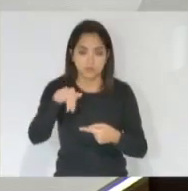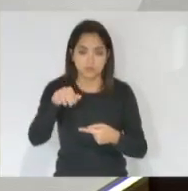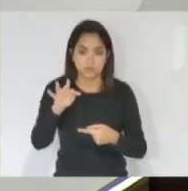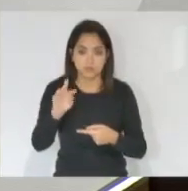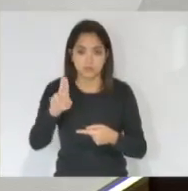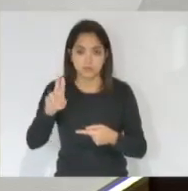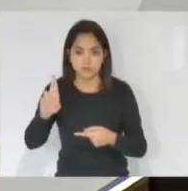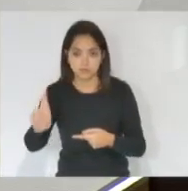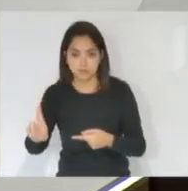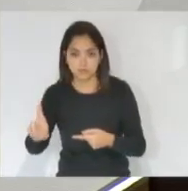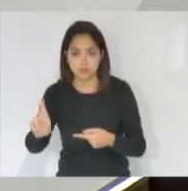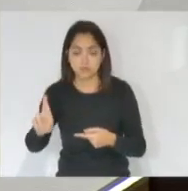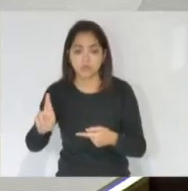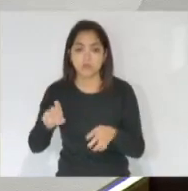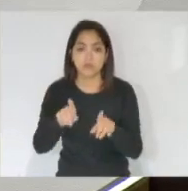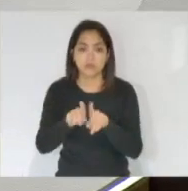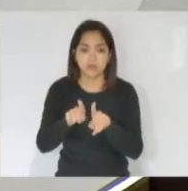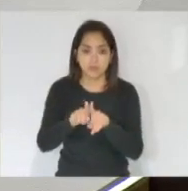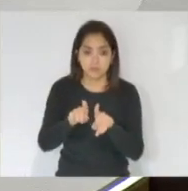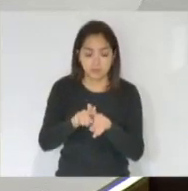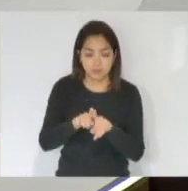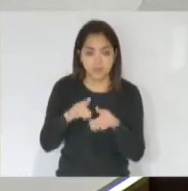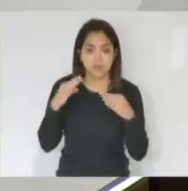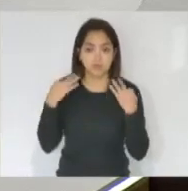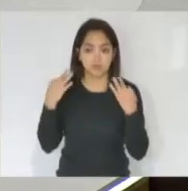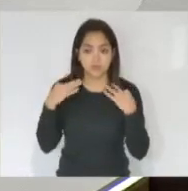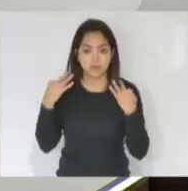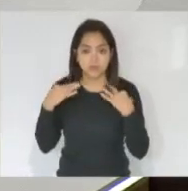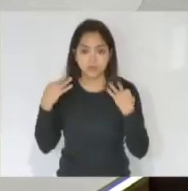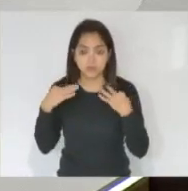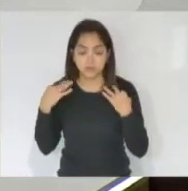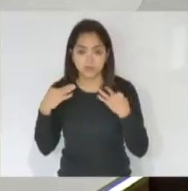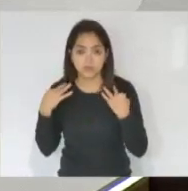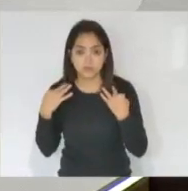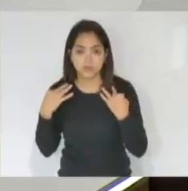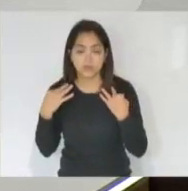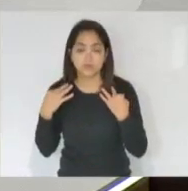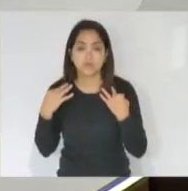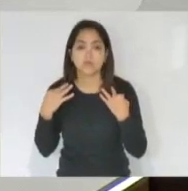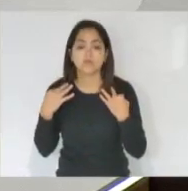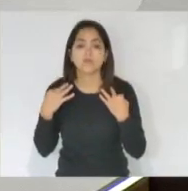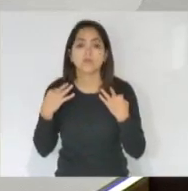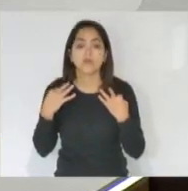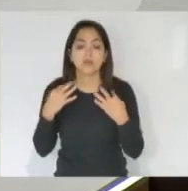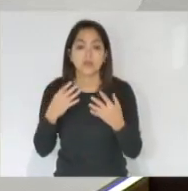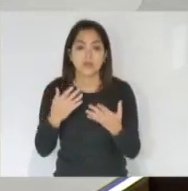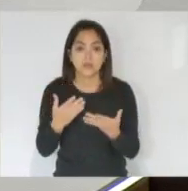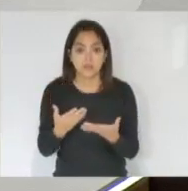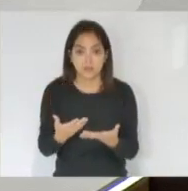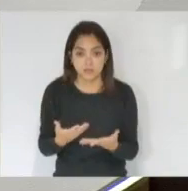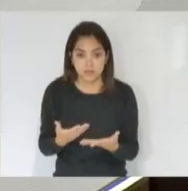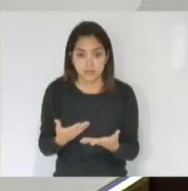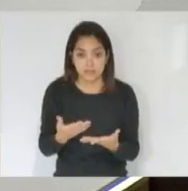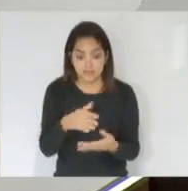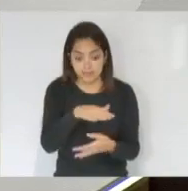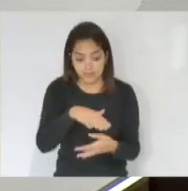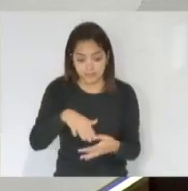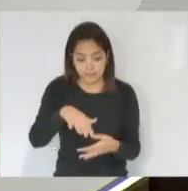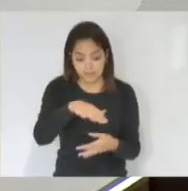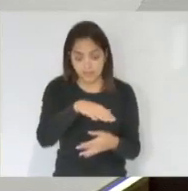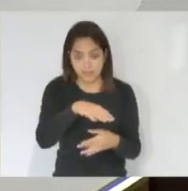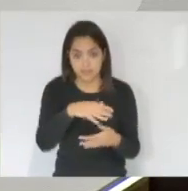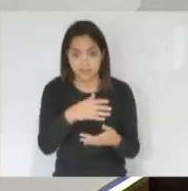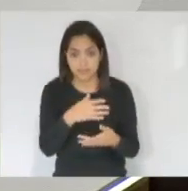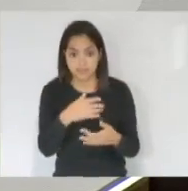desafio do setor turístico catarinense, fazer a ocupação dessas vagas